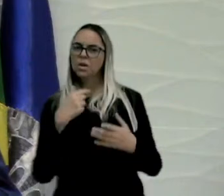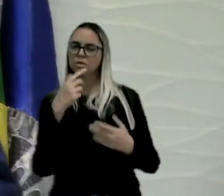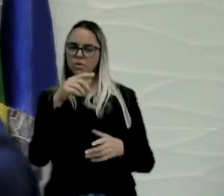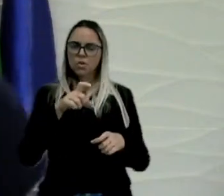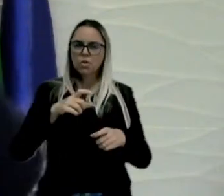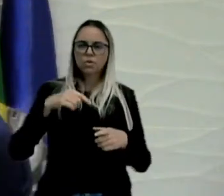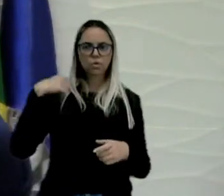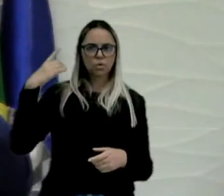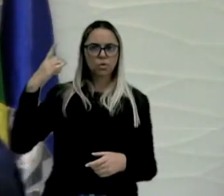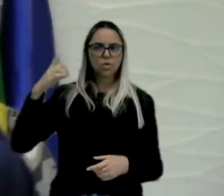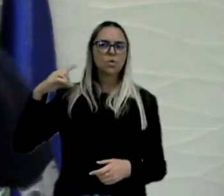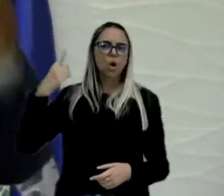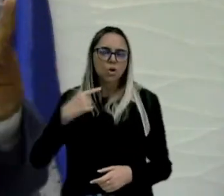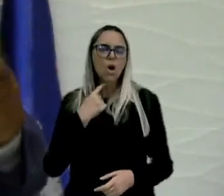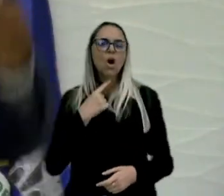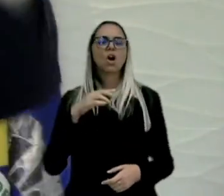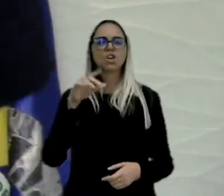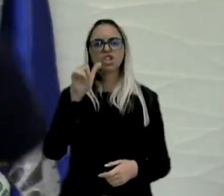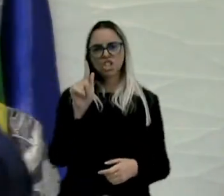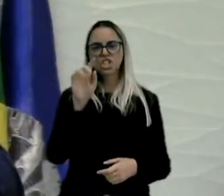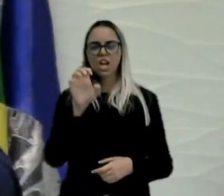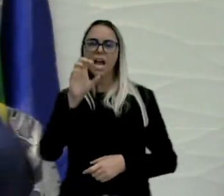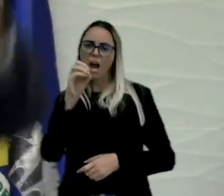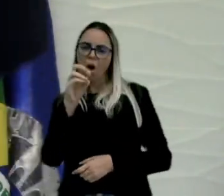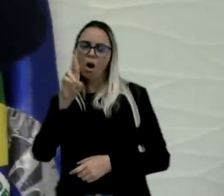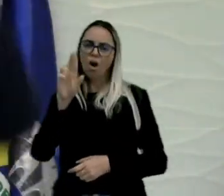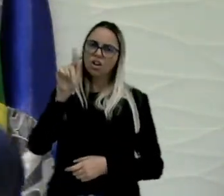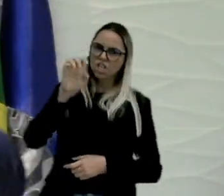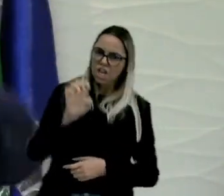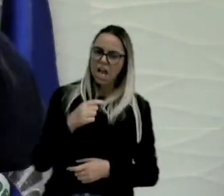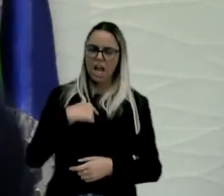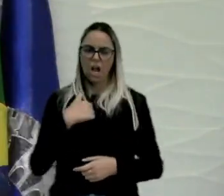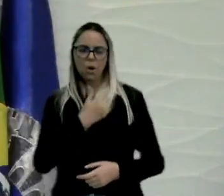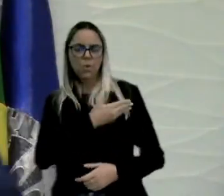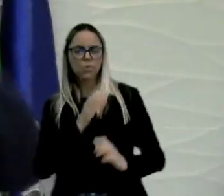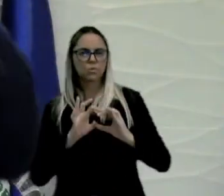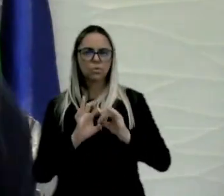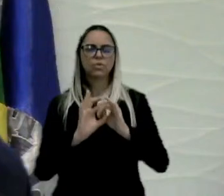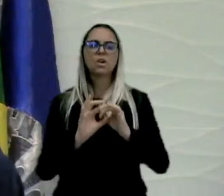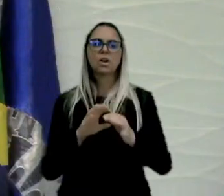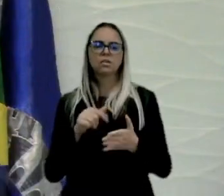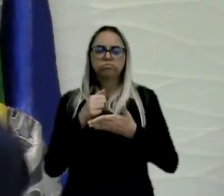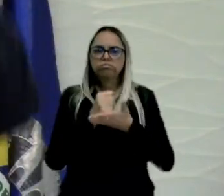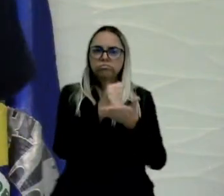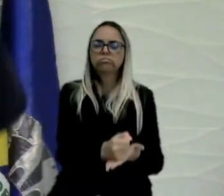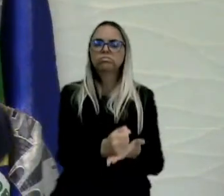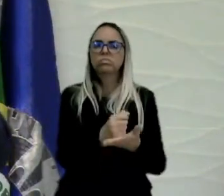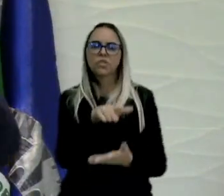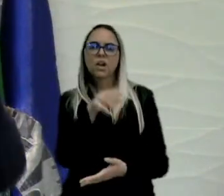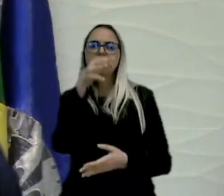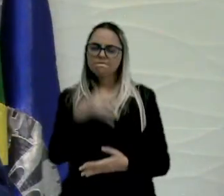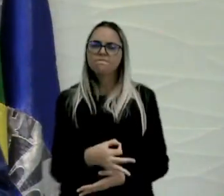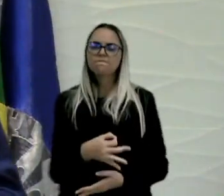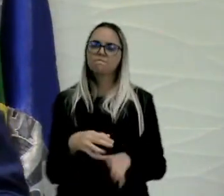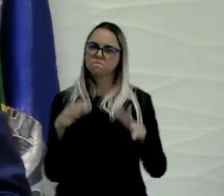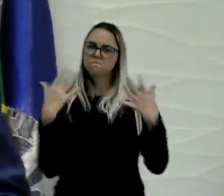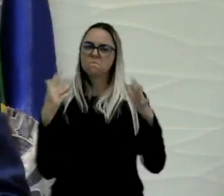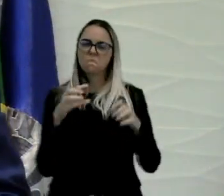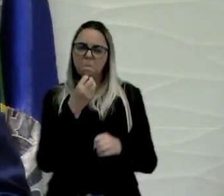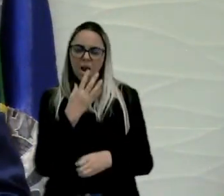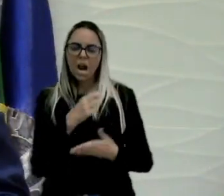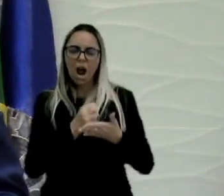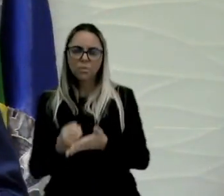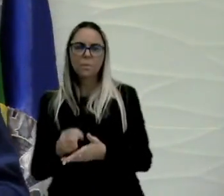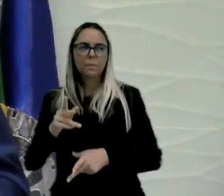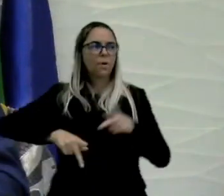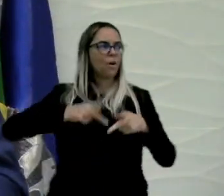George este Vereador tá aqui para lhe apoiar e dizer que o senhor é competente e o senhor tá fazendo bem o povo de São